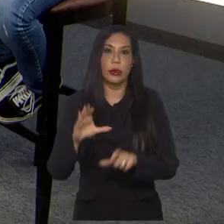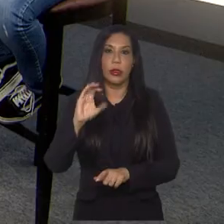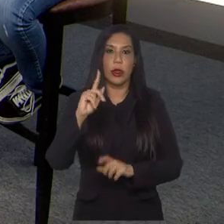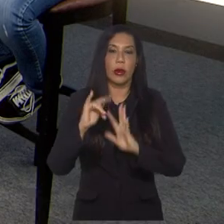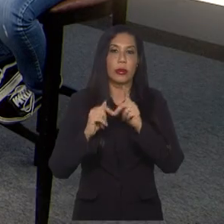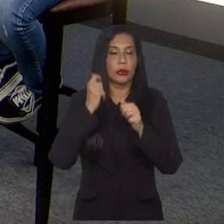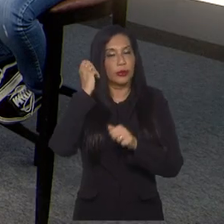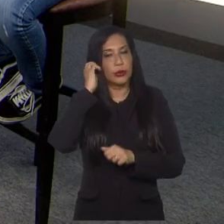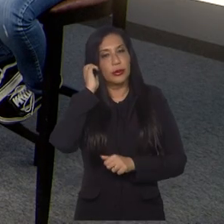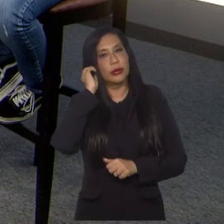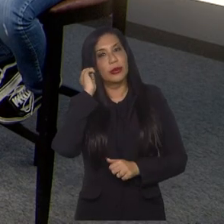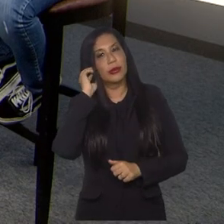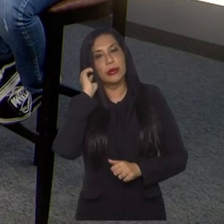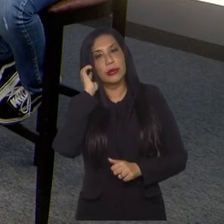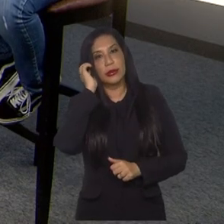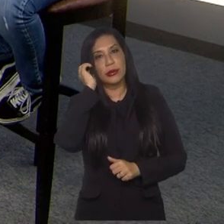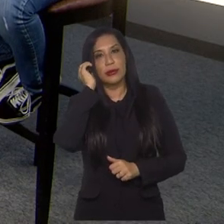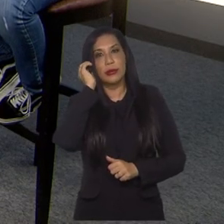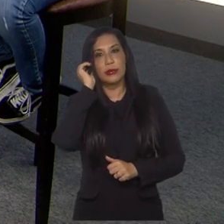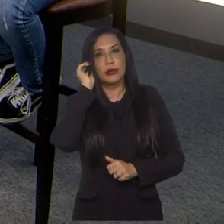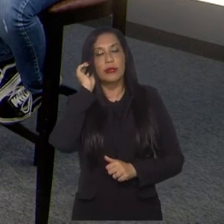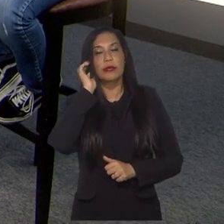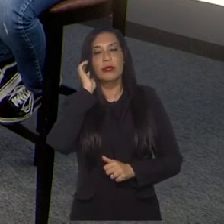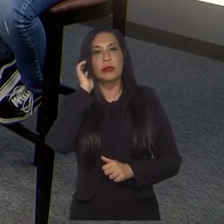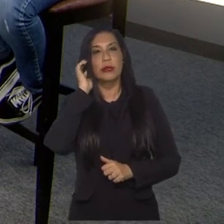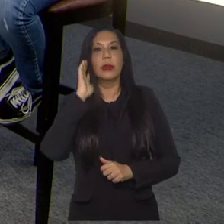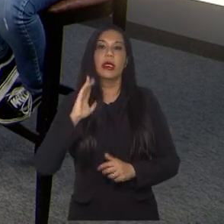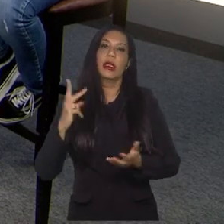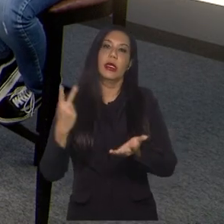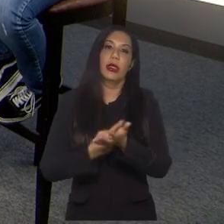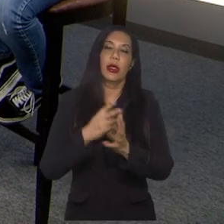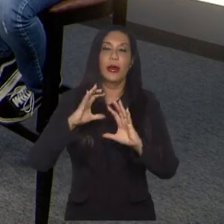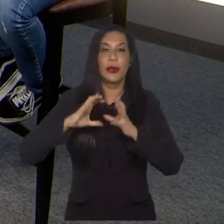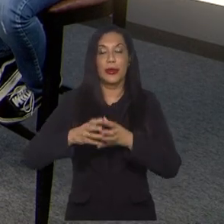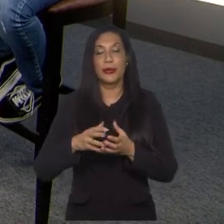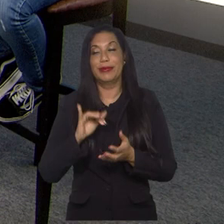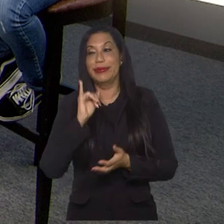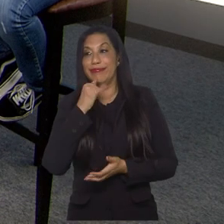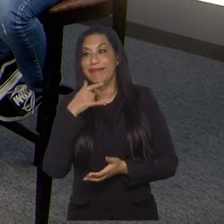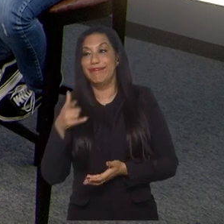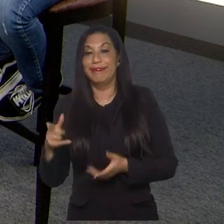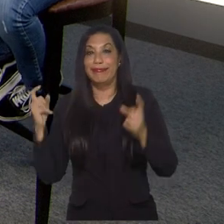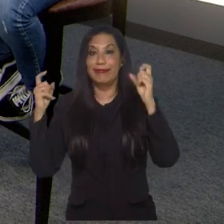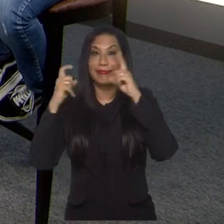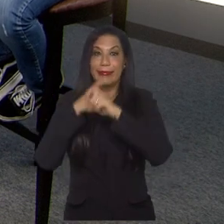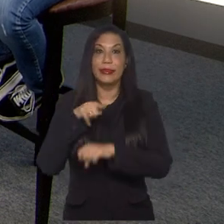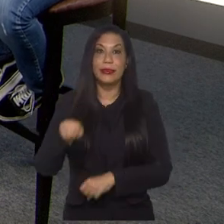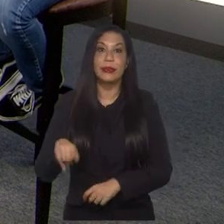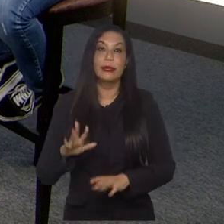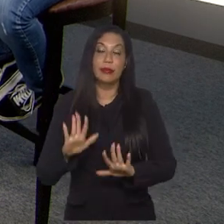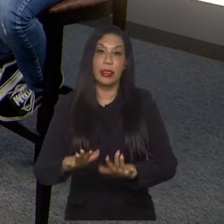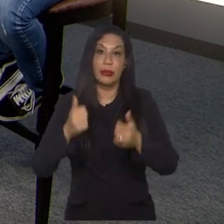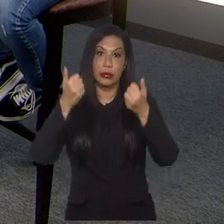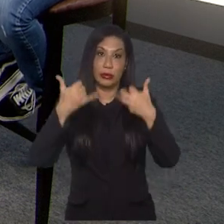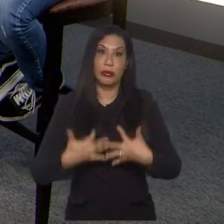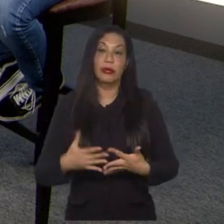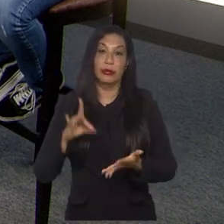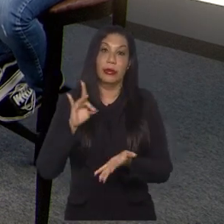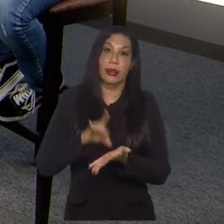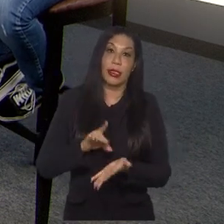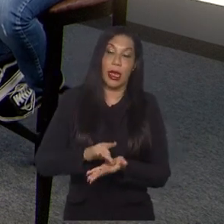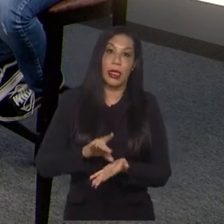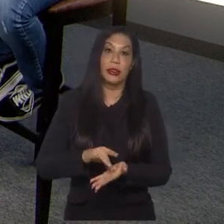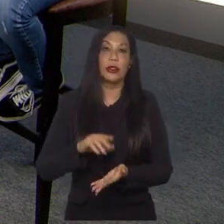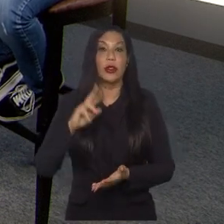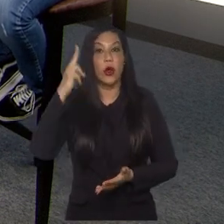do Mundo, mas não tem como fugir. Elas caíram num grupo infeliz para elas. Sem dúvida. Agora, Isabelle, a gente tem que ser realista, de fato.